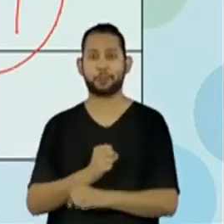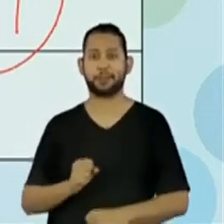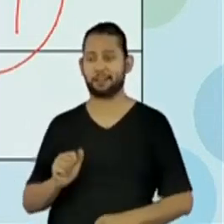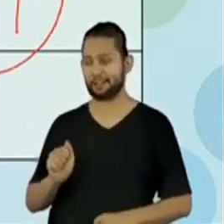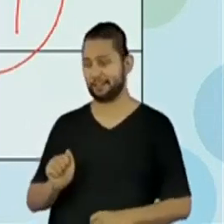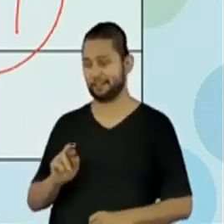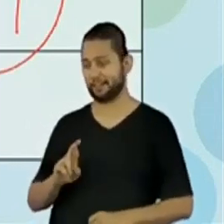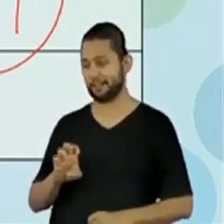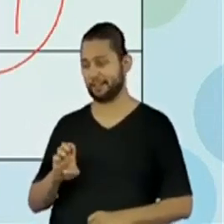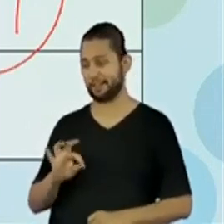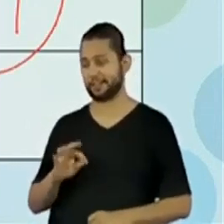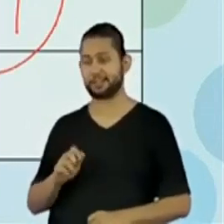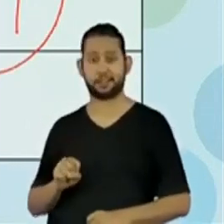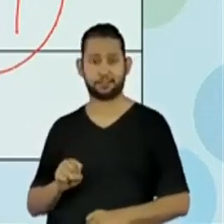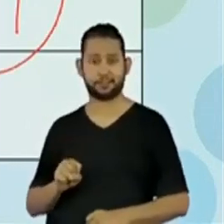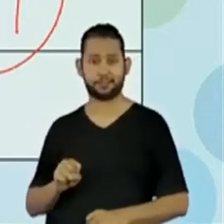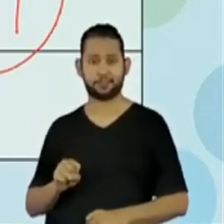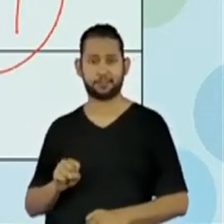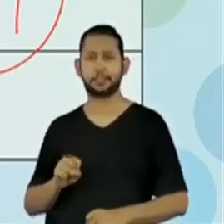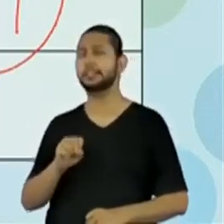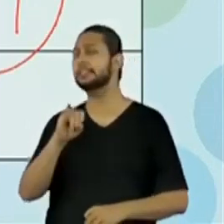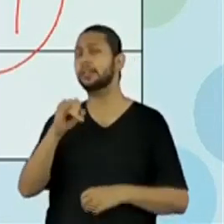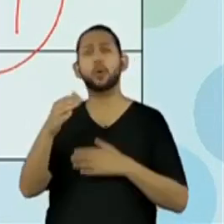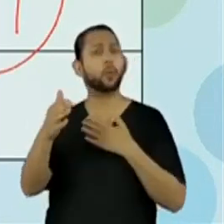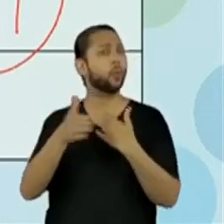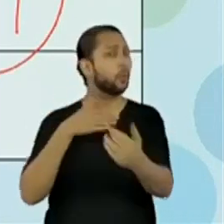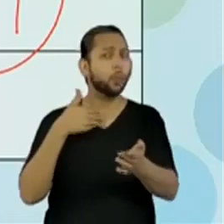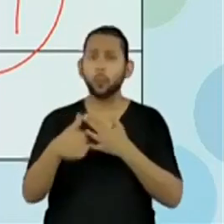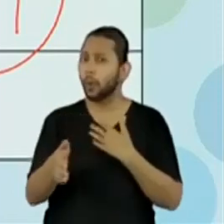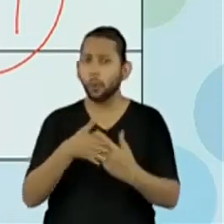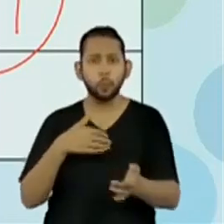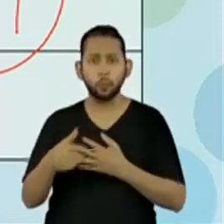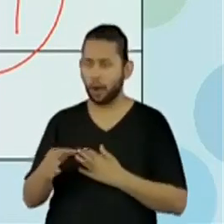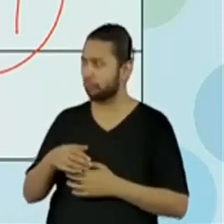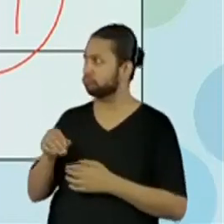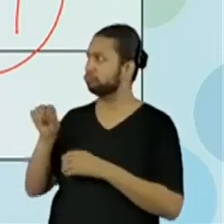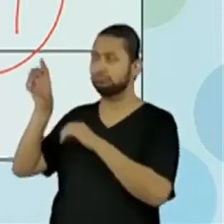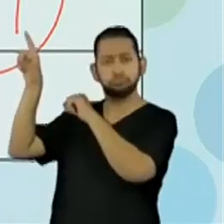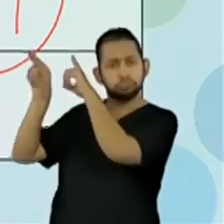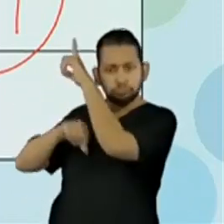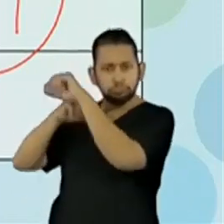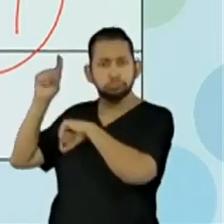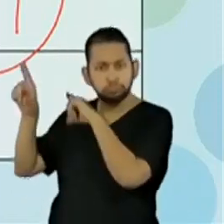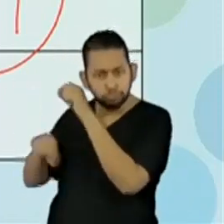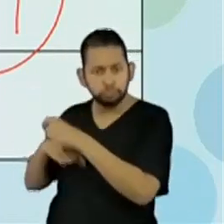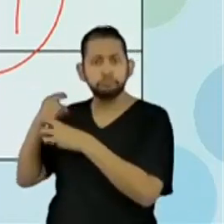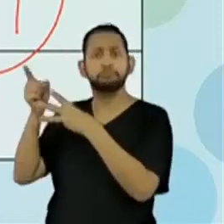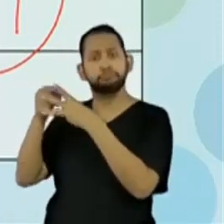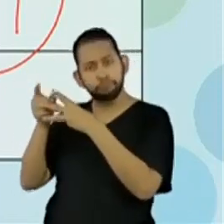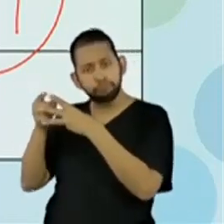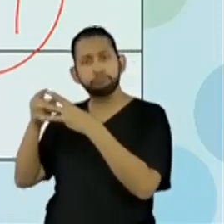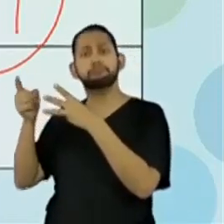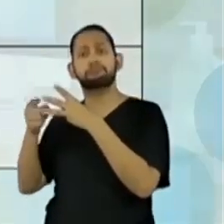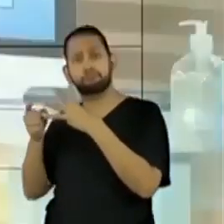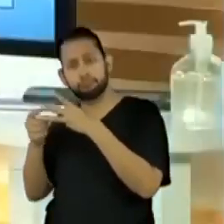arestas. Tudo bem? Se você fizer com qualquer uma dessas figuras, prismas